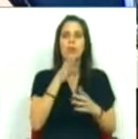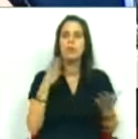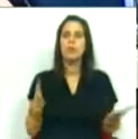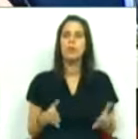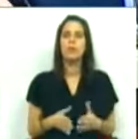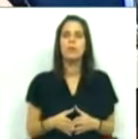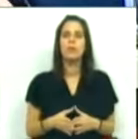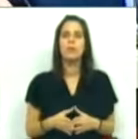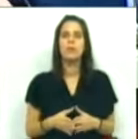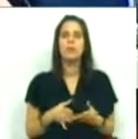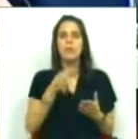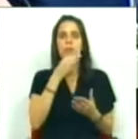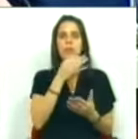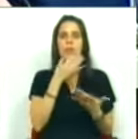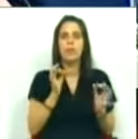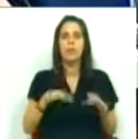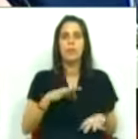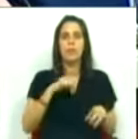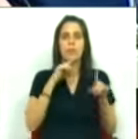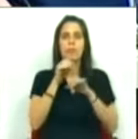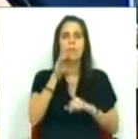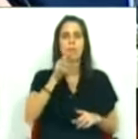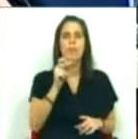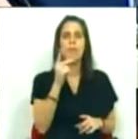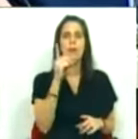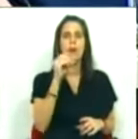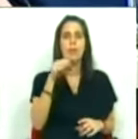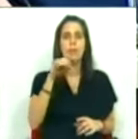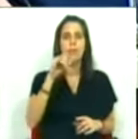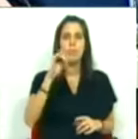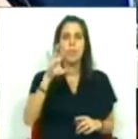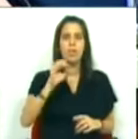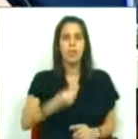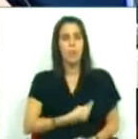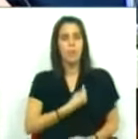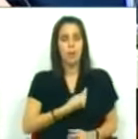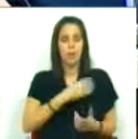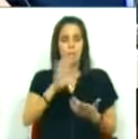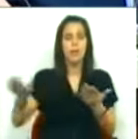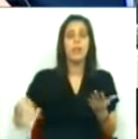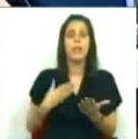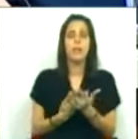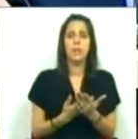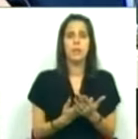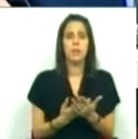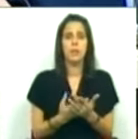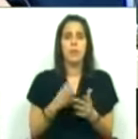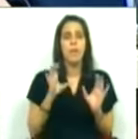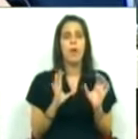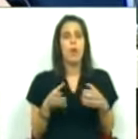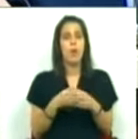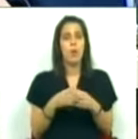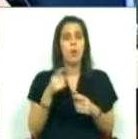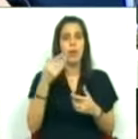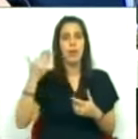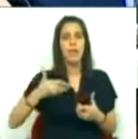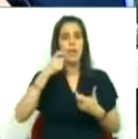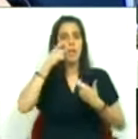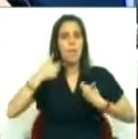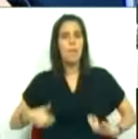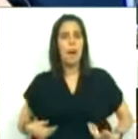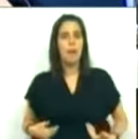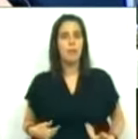deputado que acabou de falar, o senhor deputado Paulo Pisco, preocupado com a questão da candidatura ao Conselho de Direitos